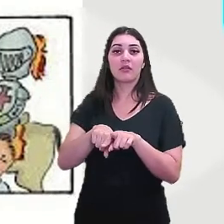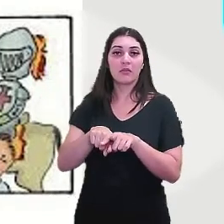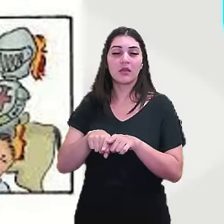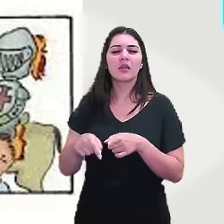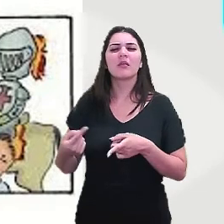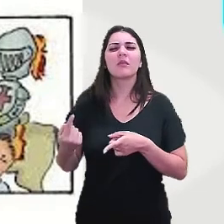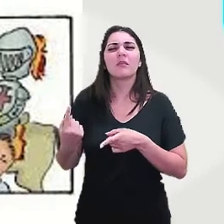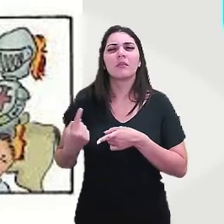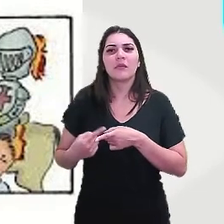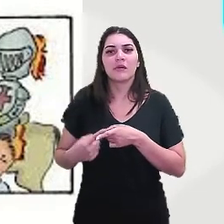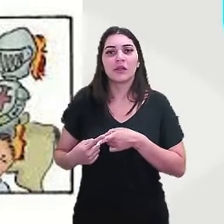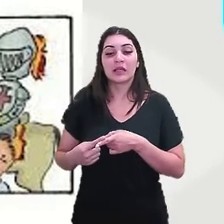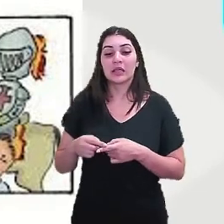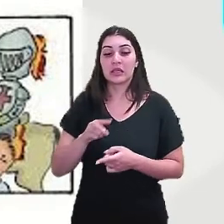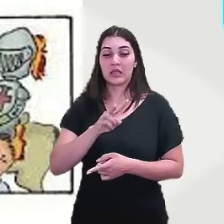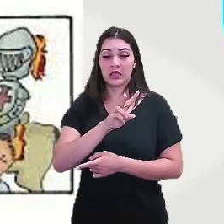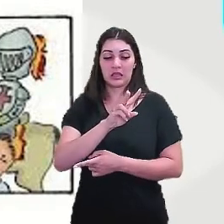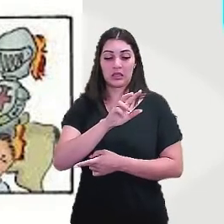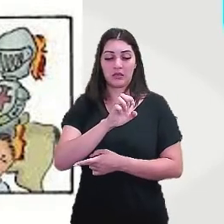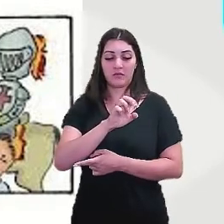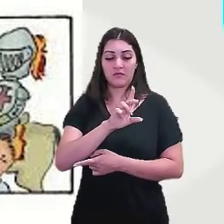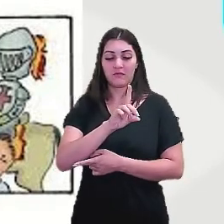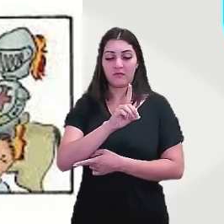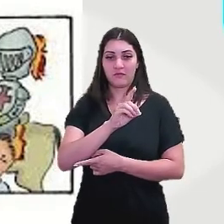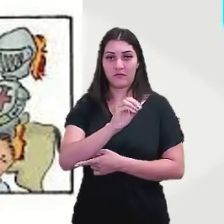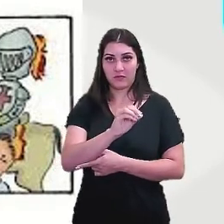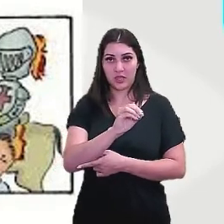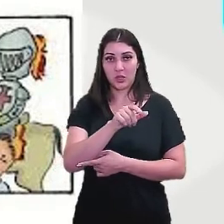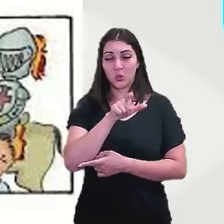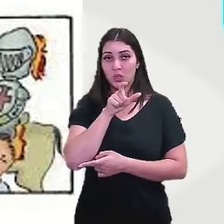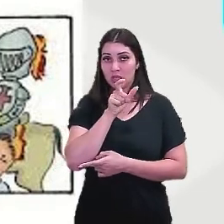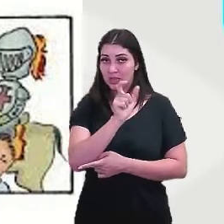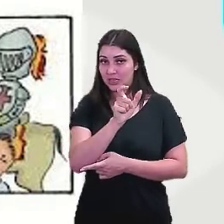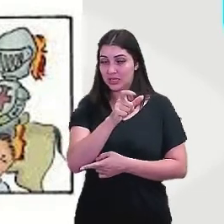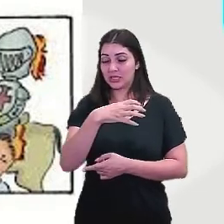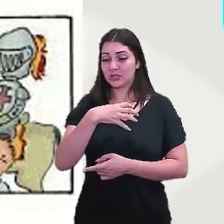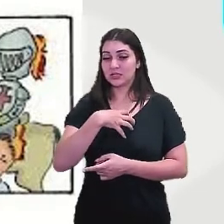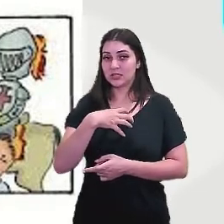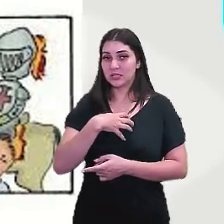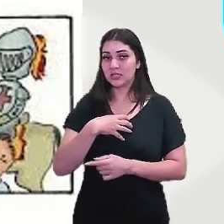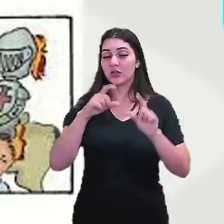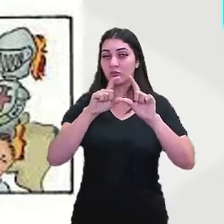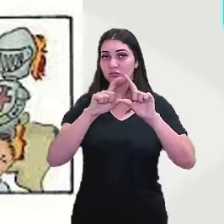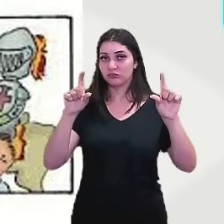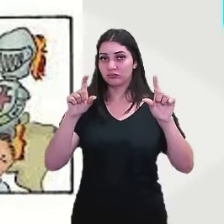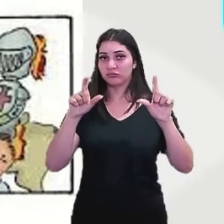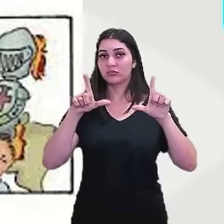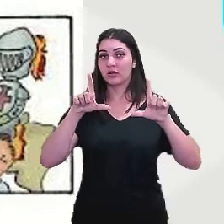segundo quadrinho disse: não está à venda, eu estou vendo o pôr do sol.